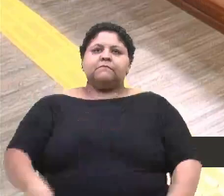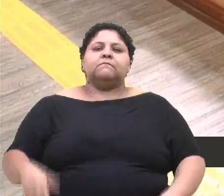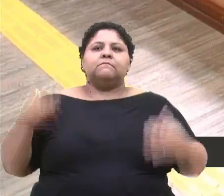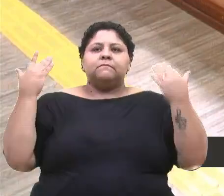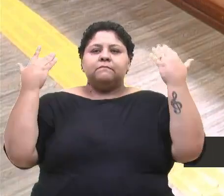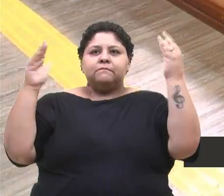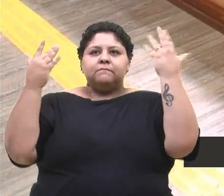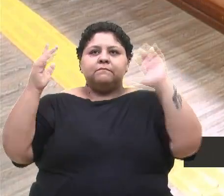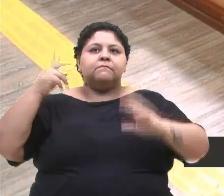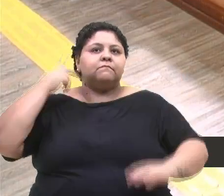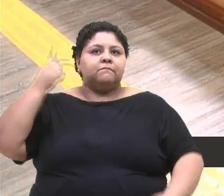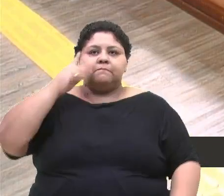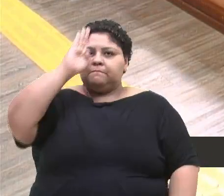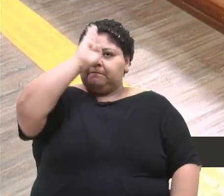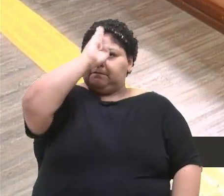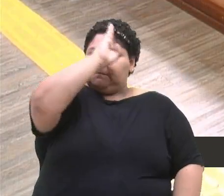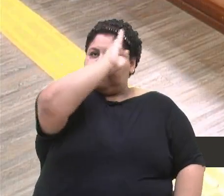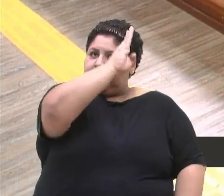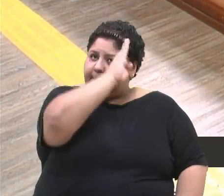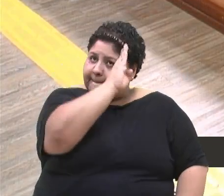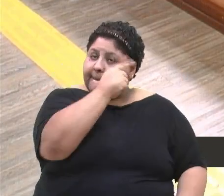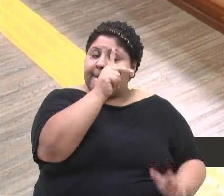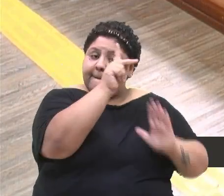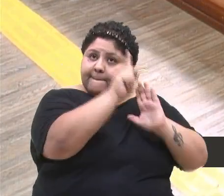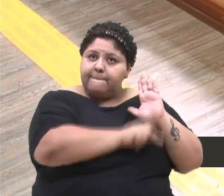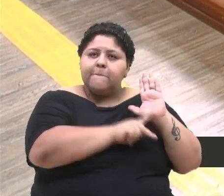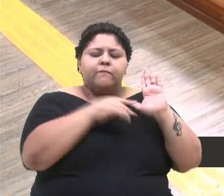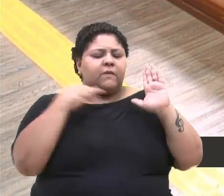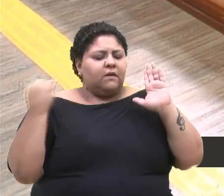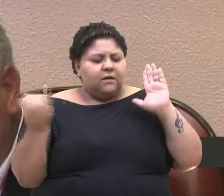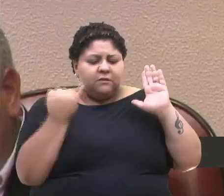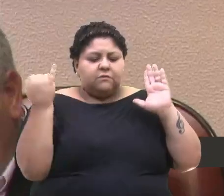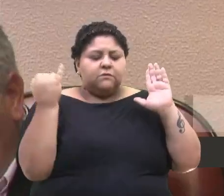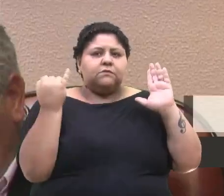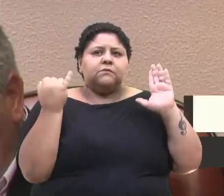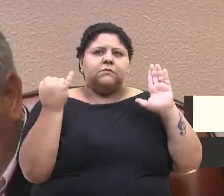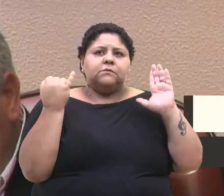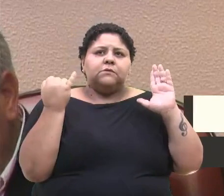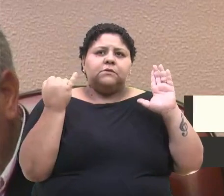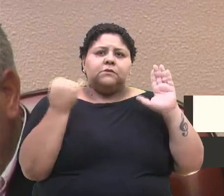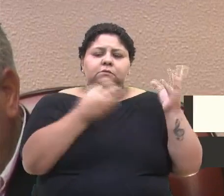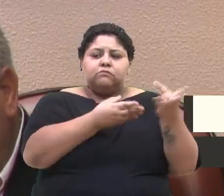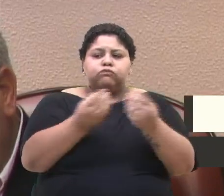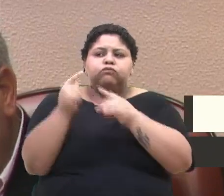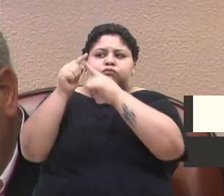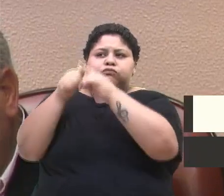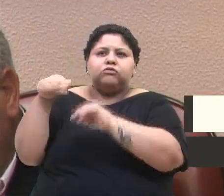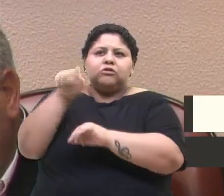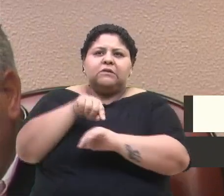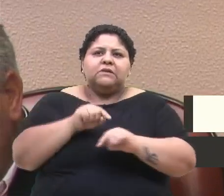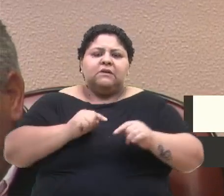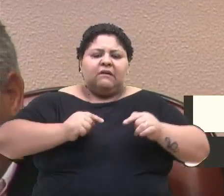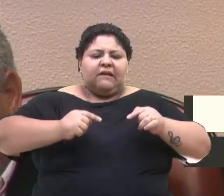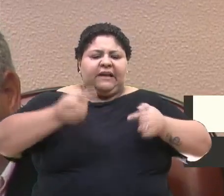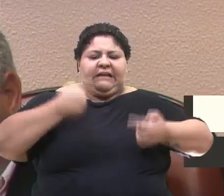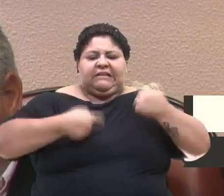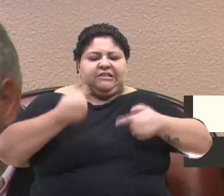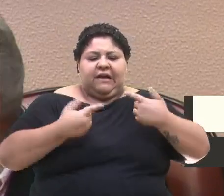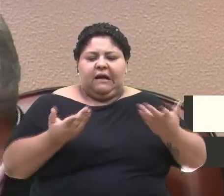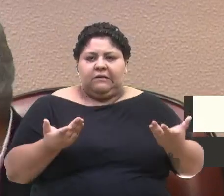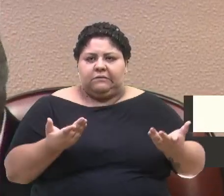Vereador Bressan, por esse projeto importantíssimo. Muitas vezes nós somos criticados por